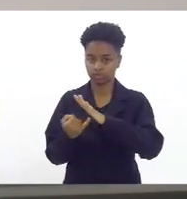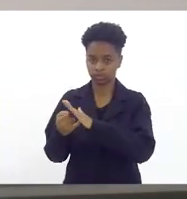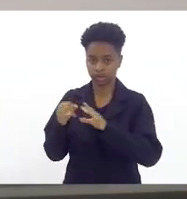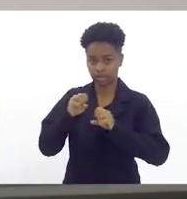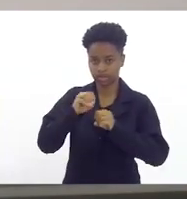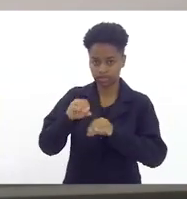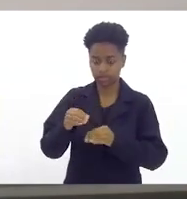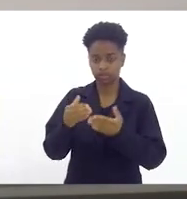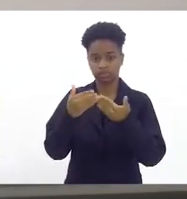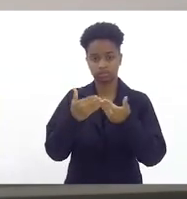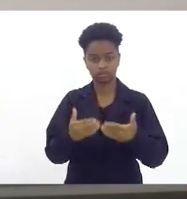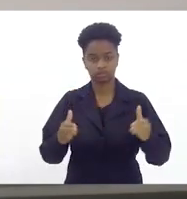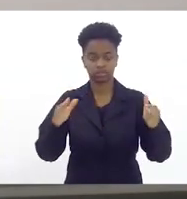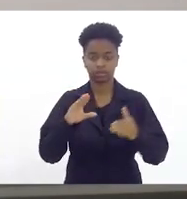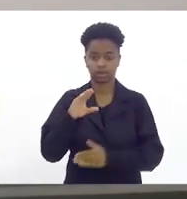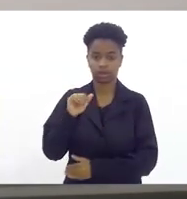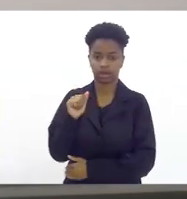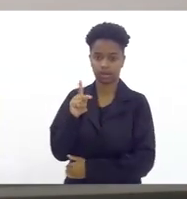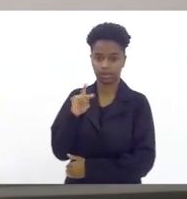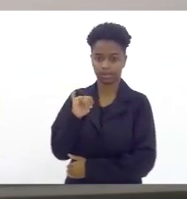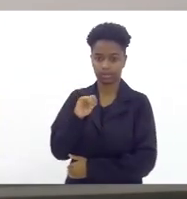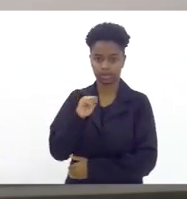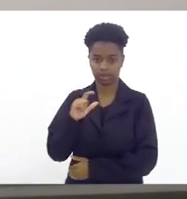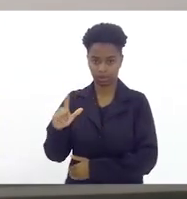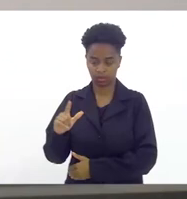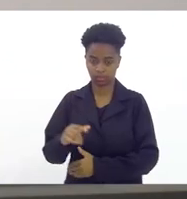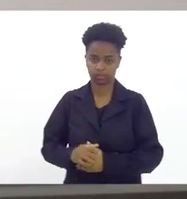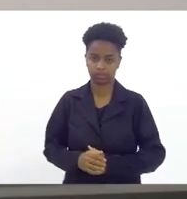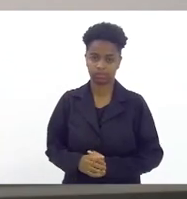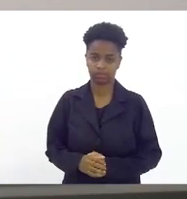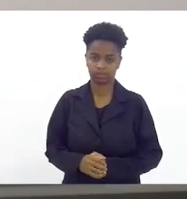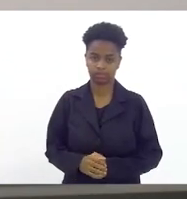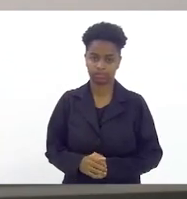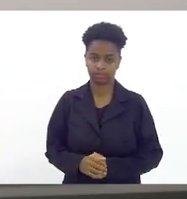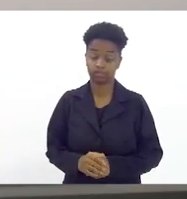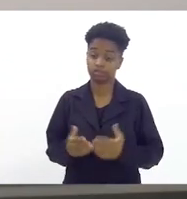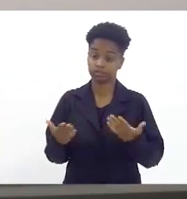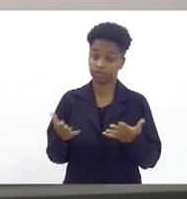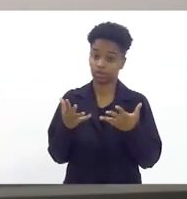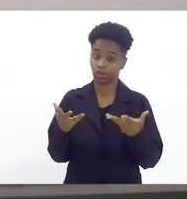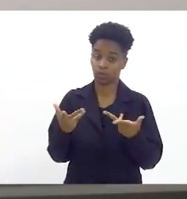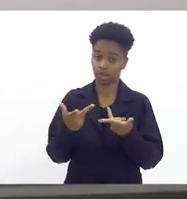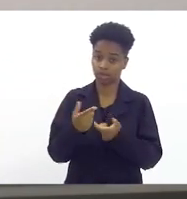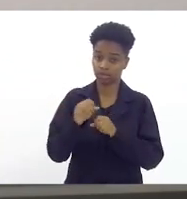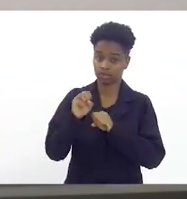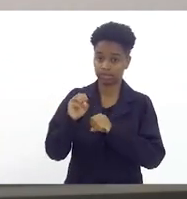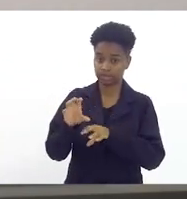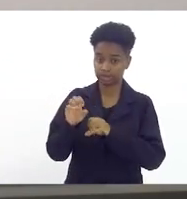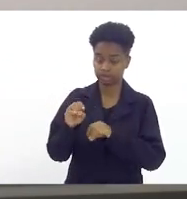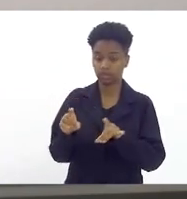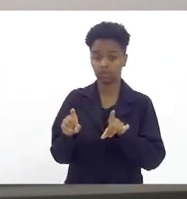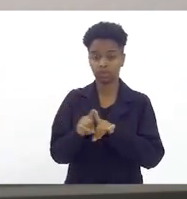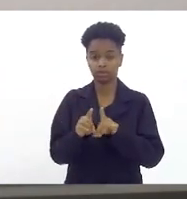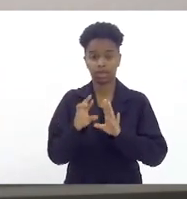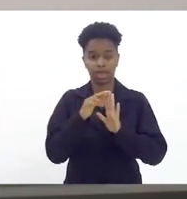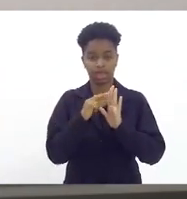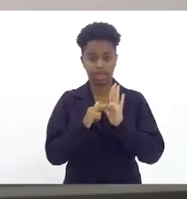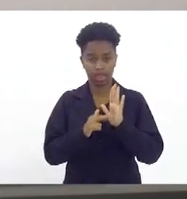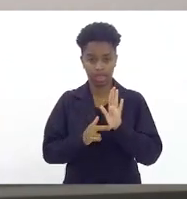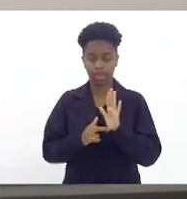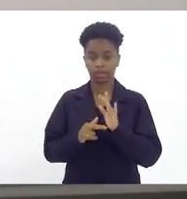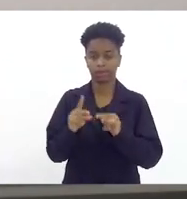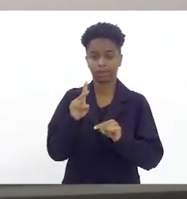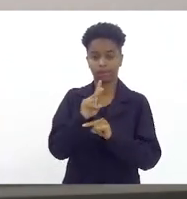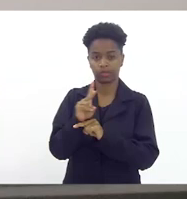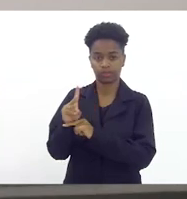abriram capital E aí é a qualidade do ensino e as regras mínimas